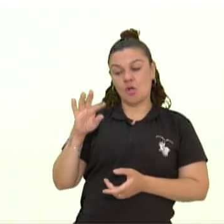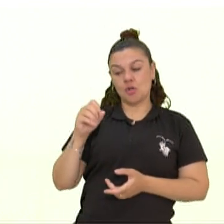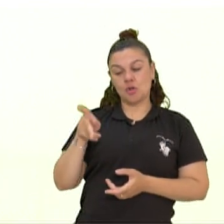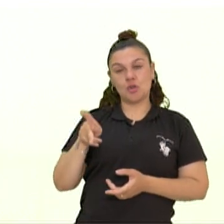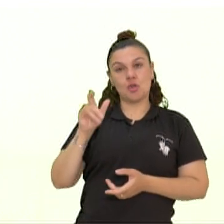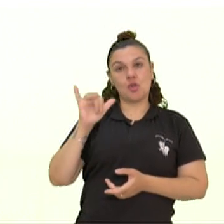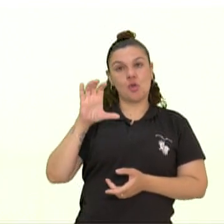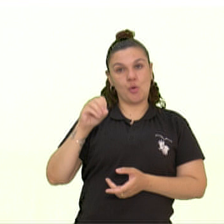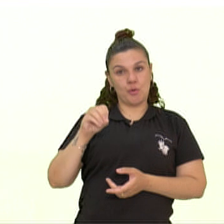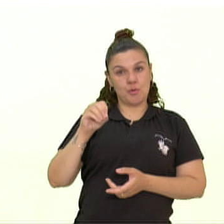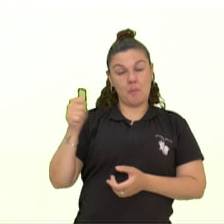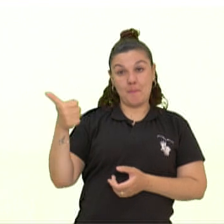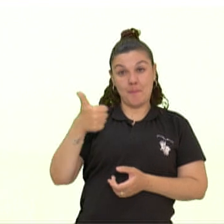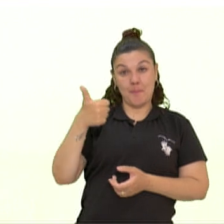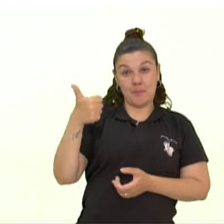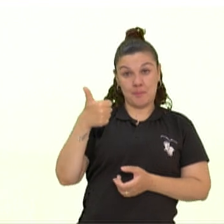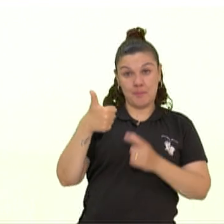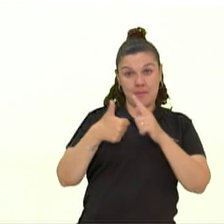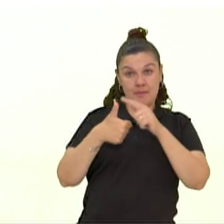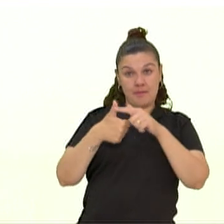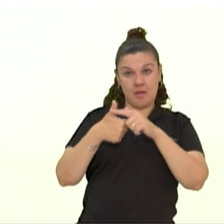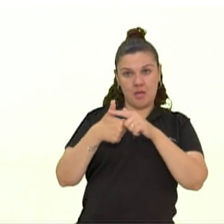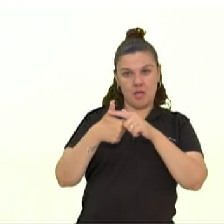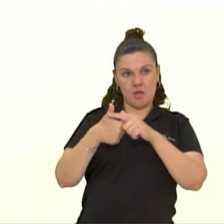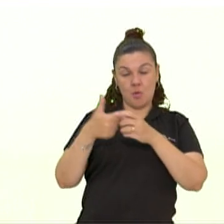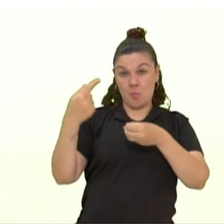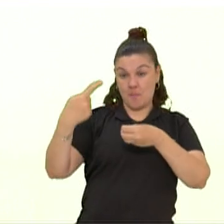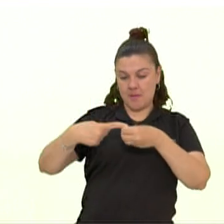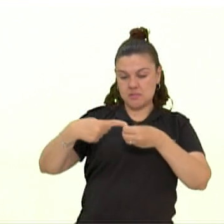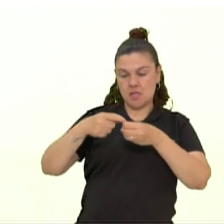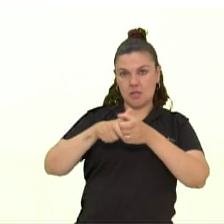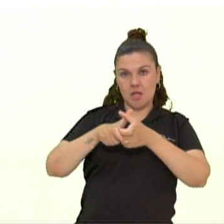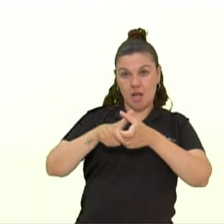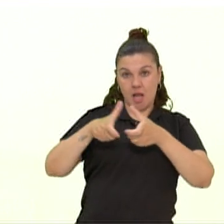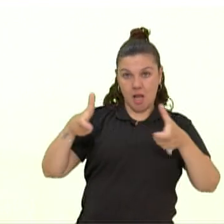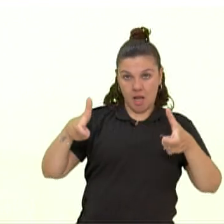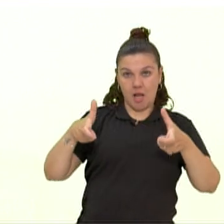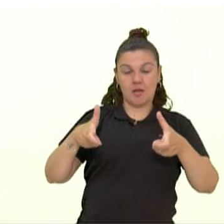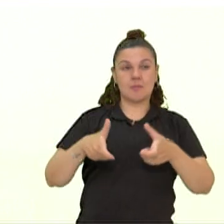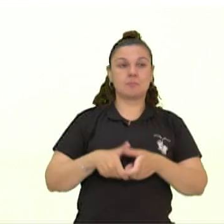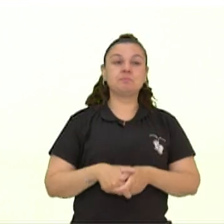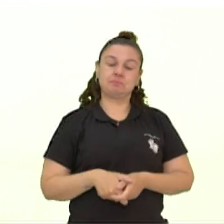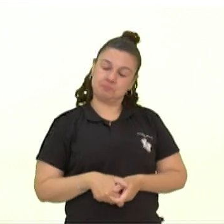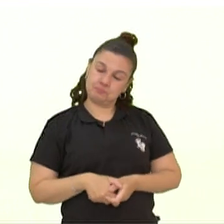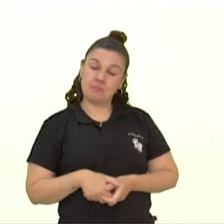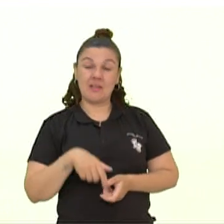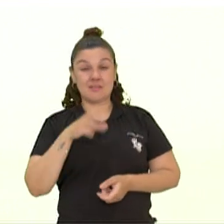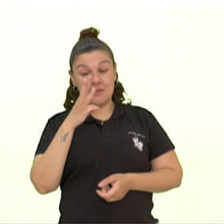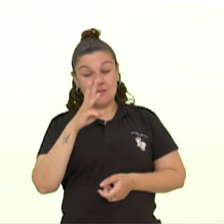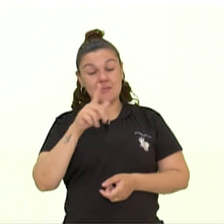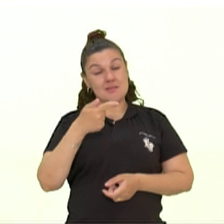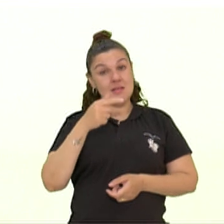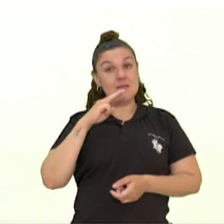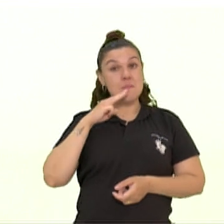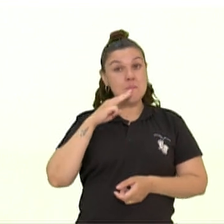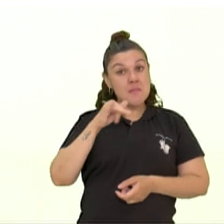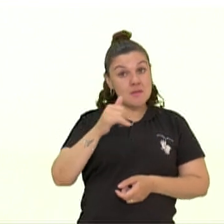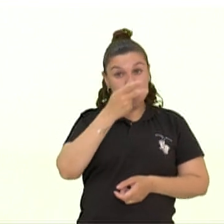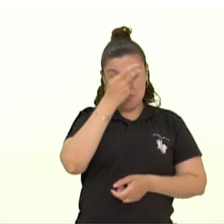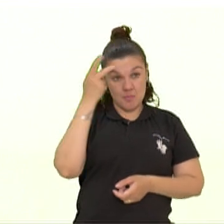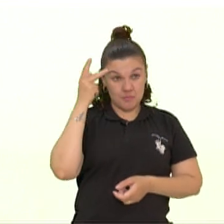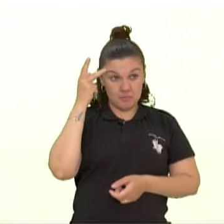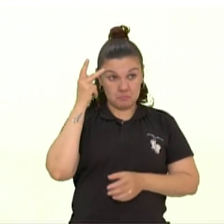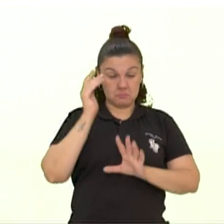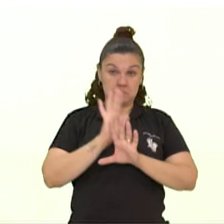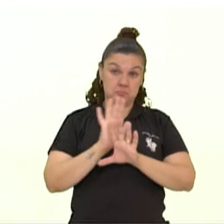assume o primeiro lugar, como uma megacidade aí, provavelmente em 2030 tenha 37 milhões de habitantes,